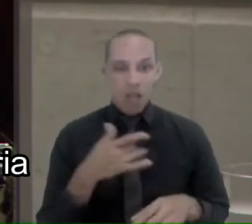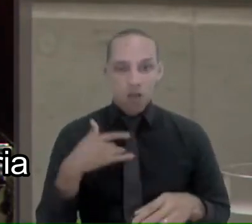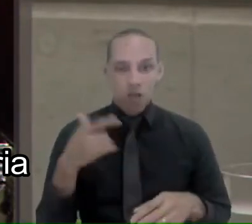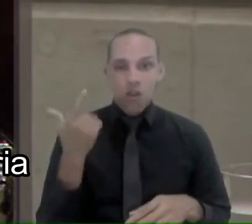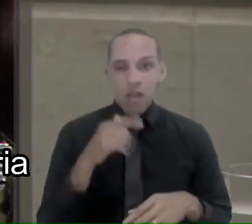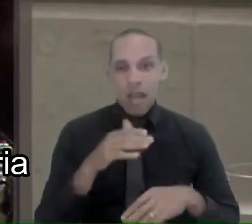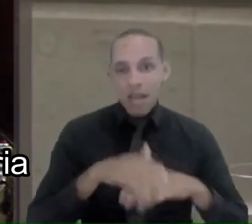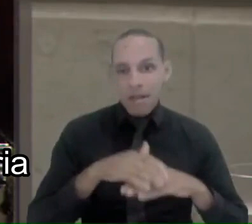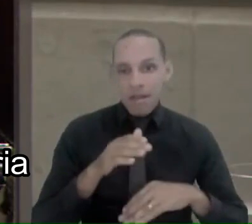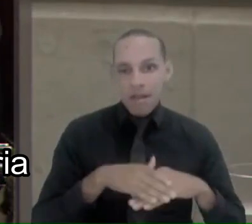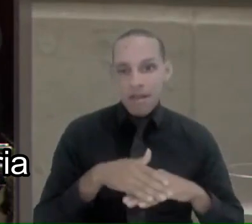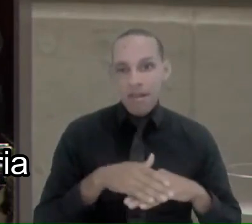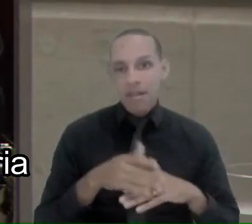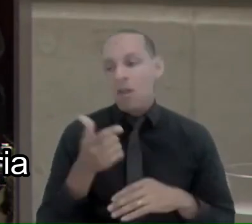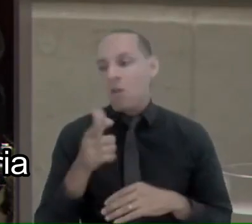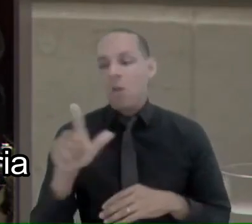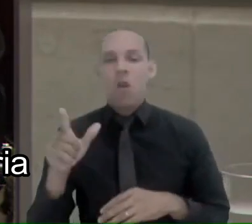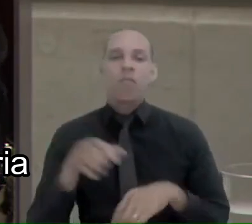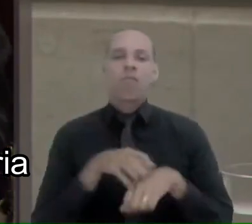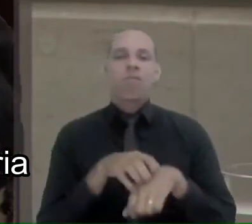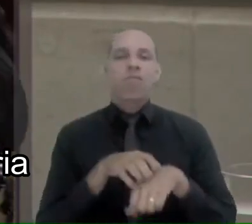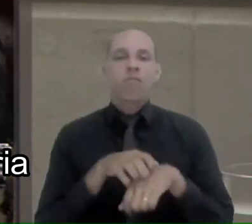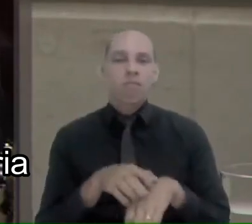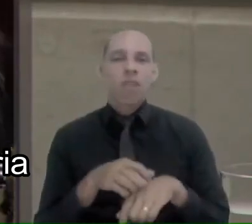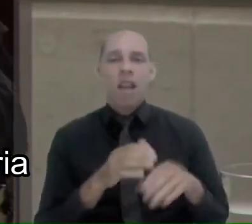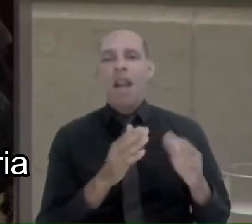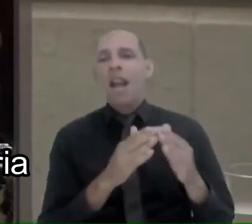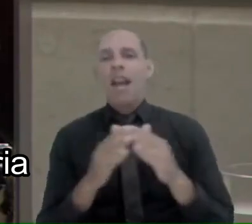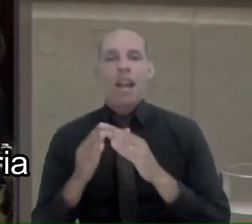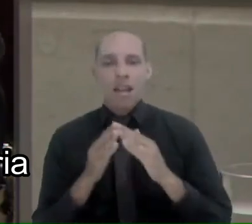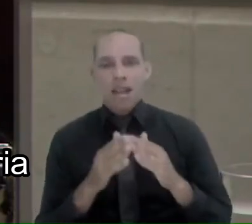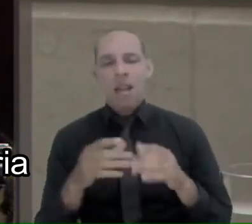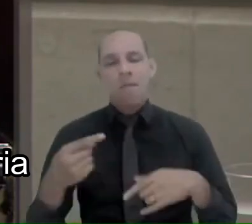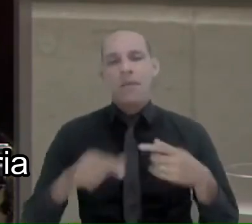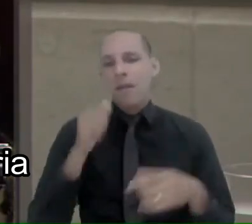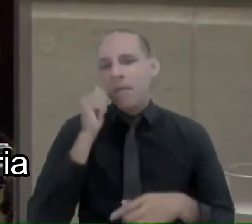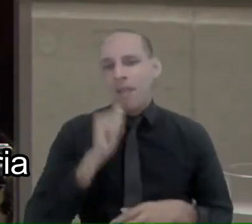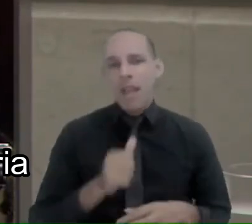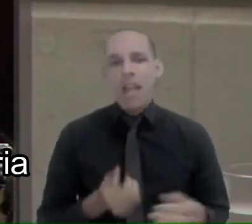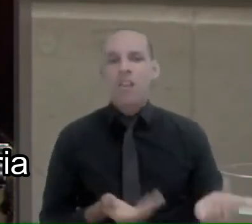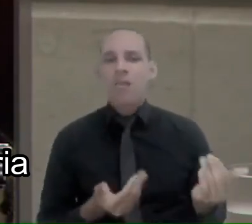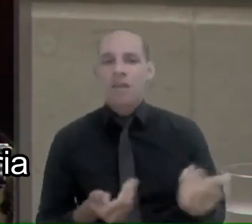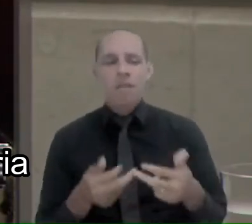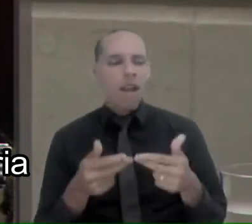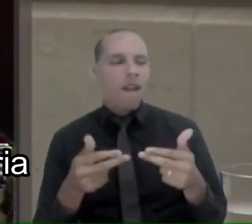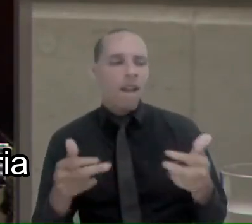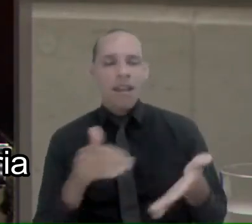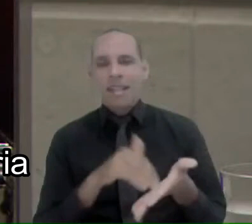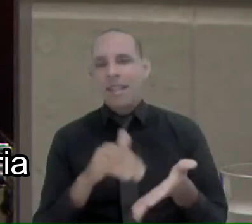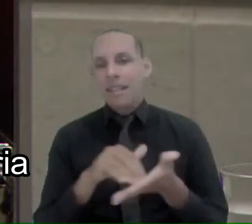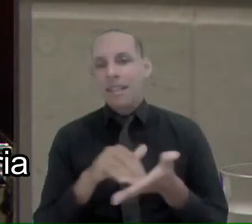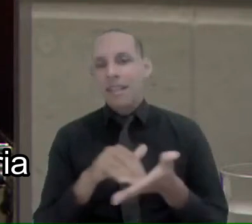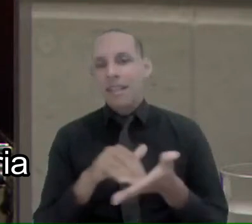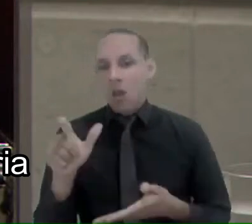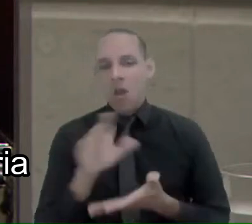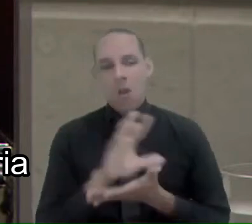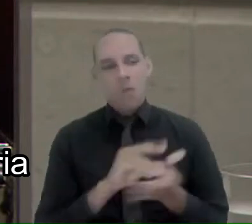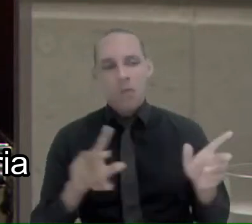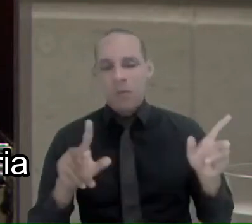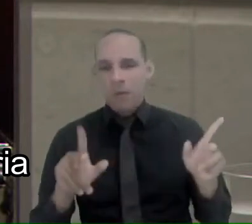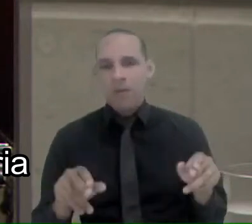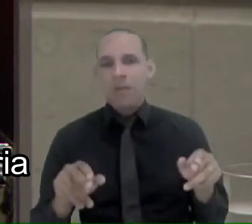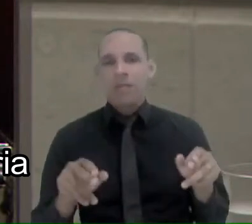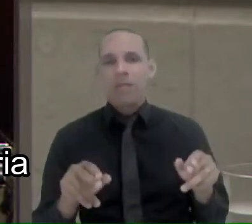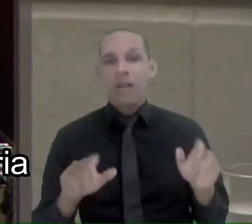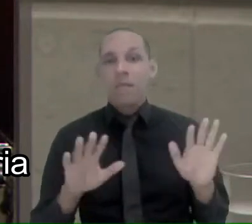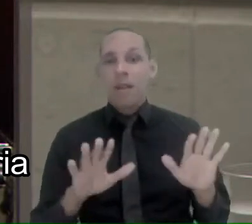para o transporte, para a promoção de políticas da mulher, para a juventude e fazer essa grande união de forças para